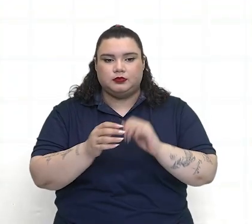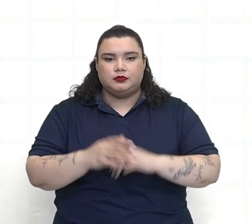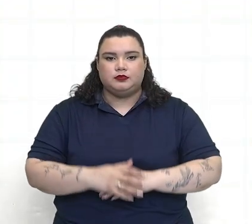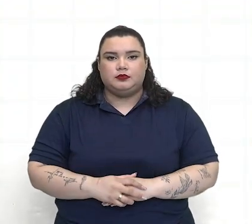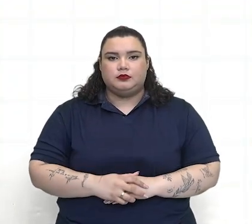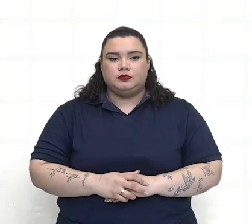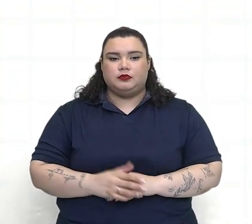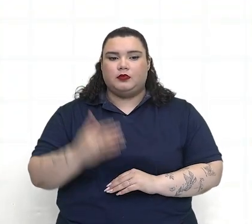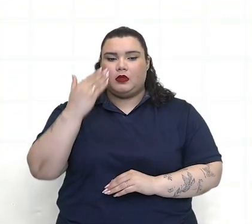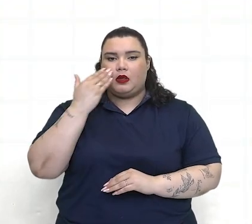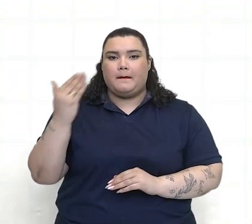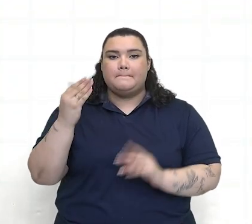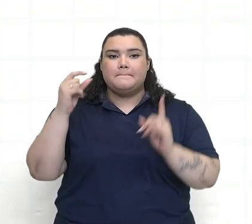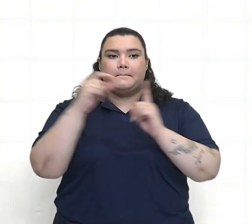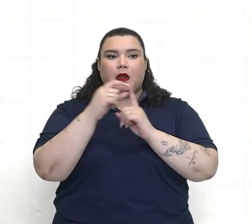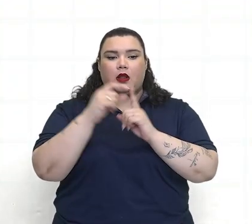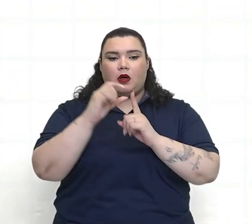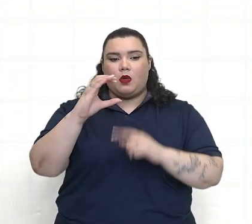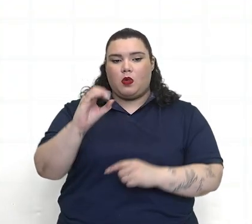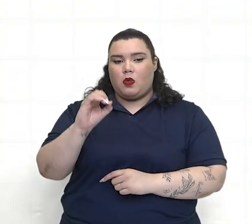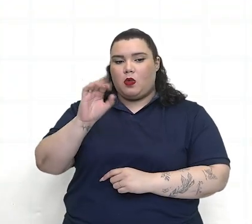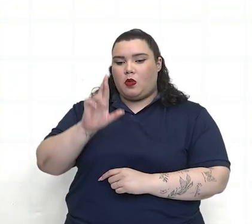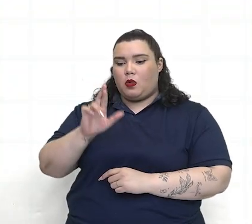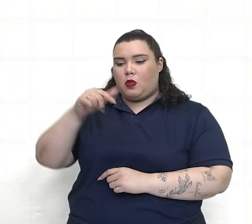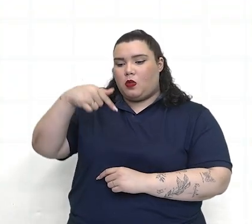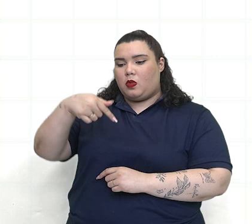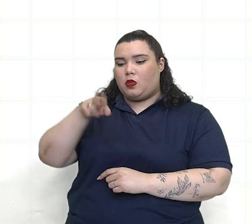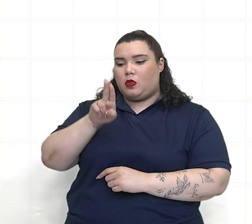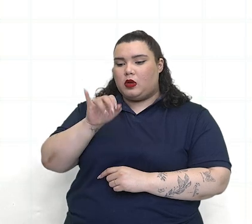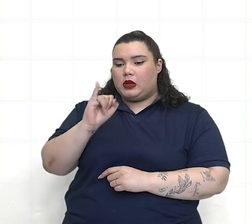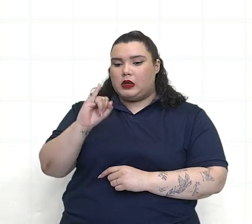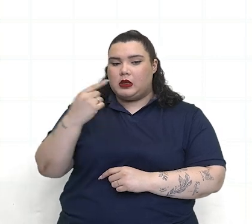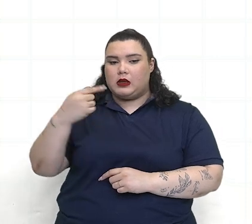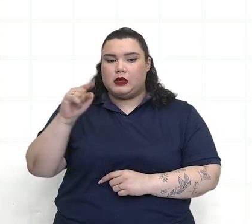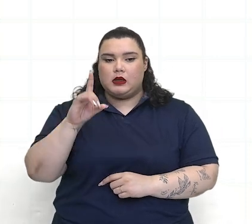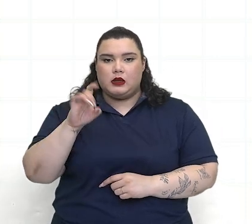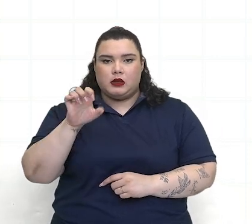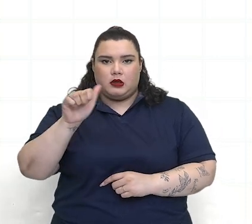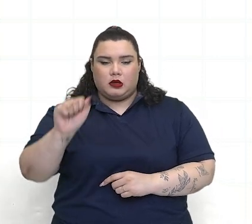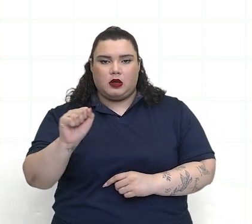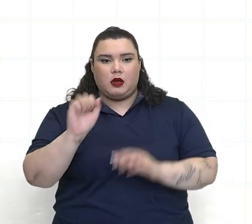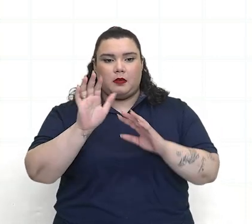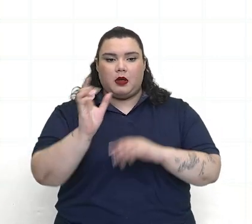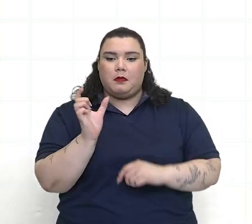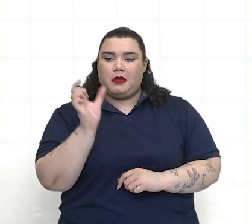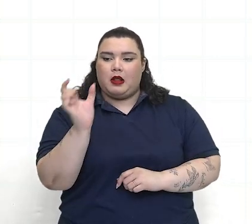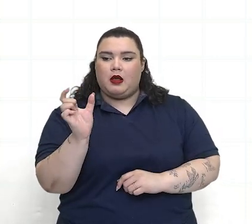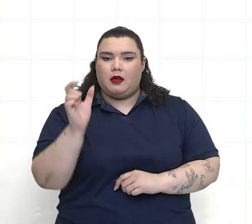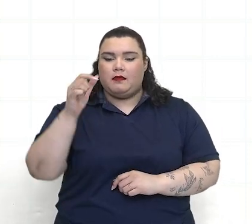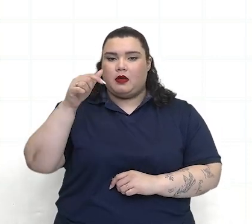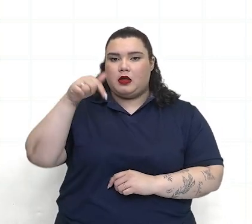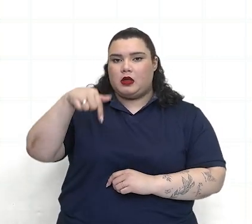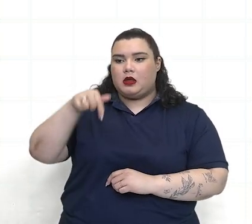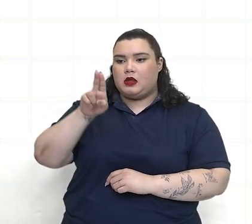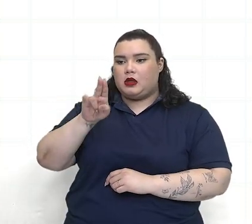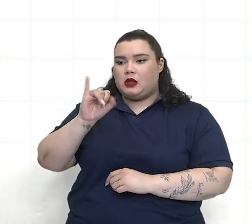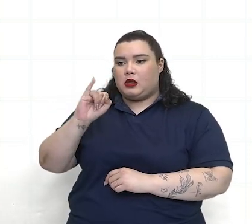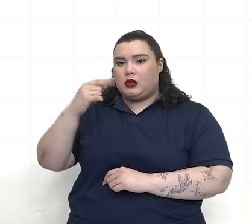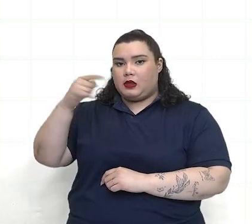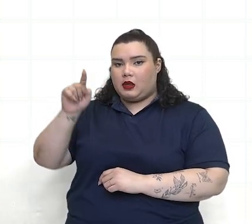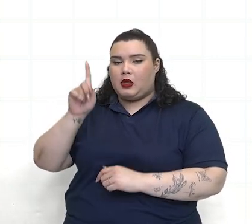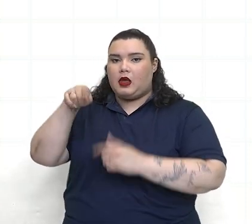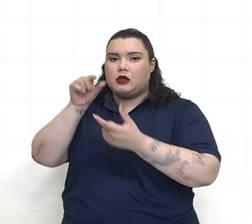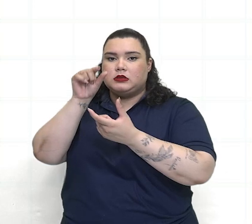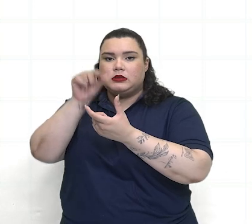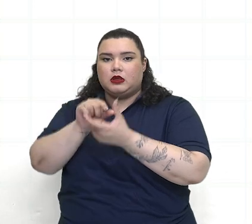Na palavra orquídeas, observe, está destacado esta sílaba. Esta é a sílaba tônica. Por